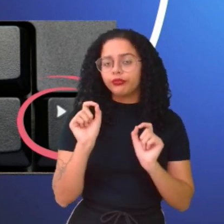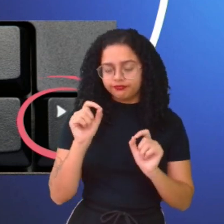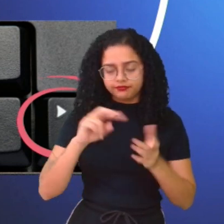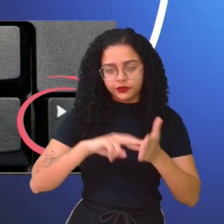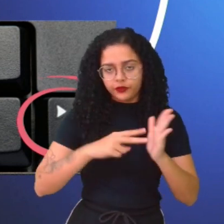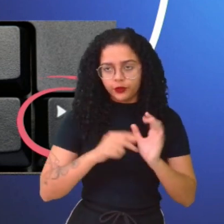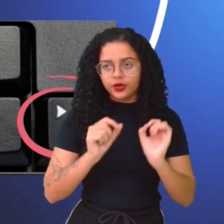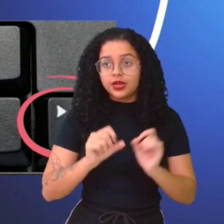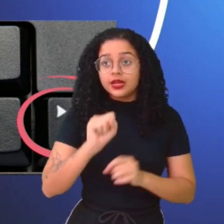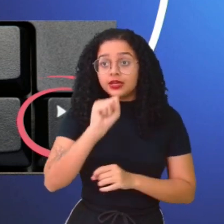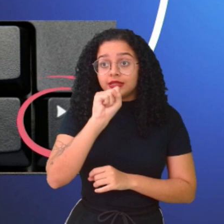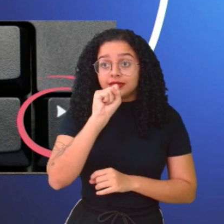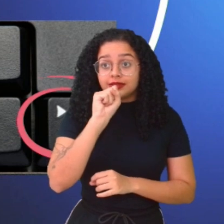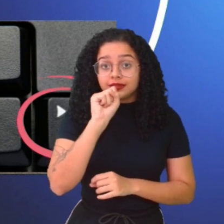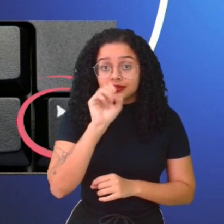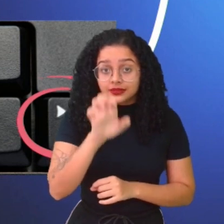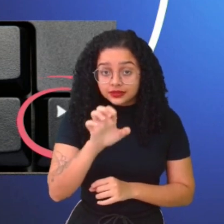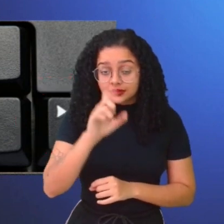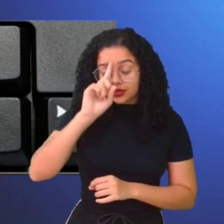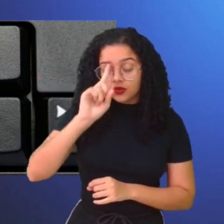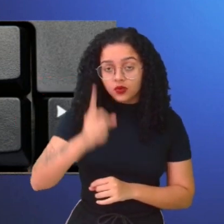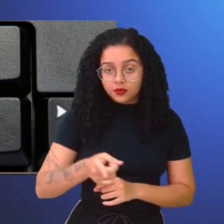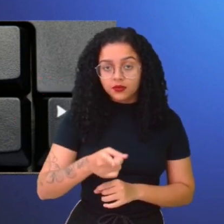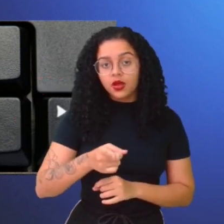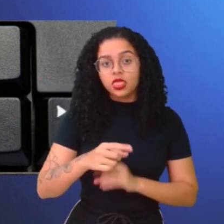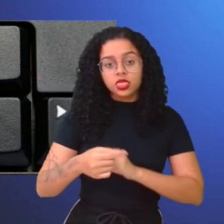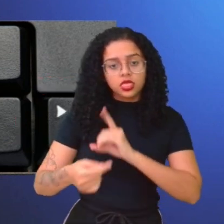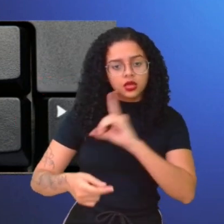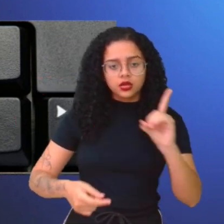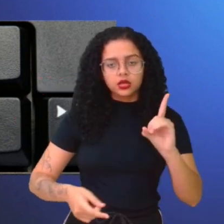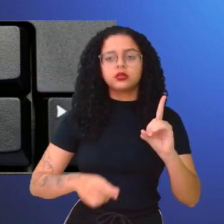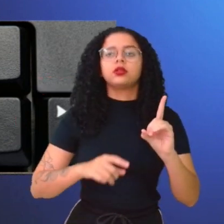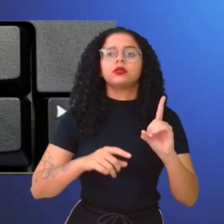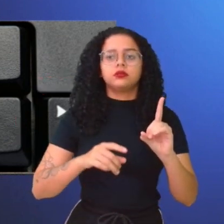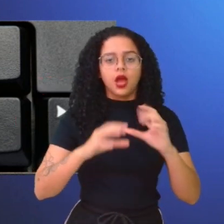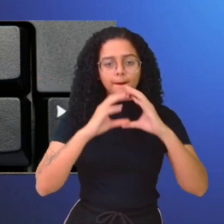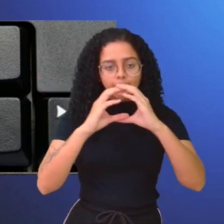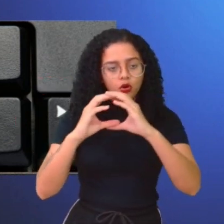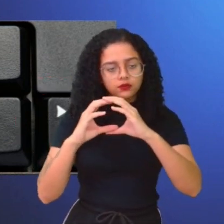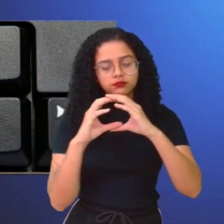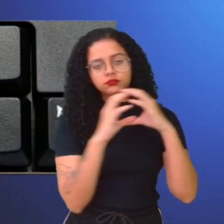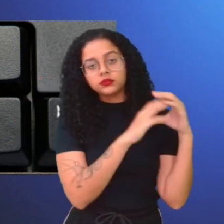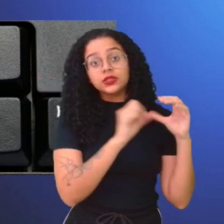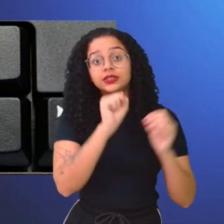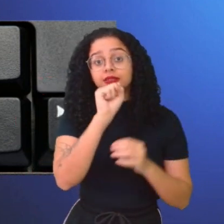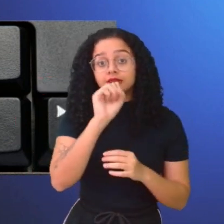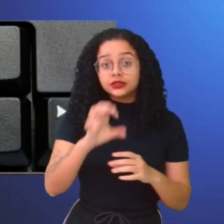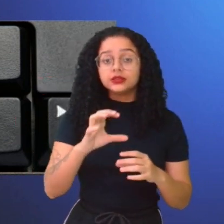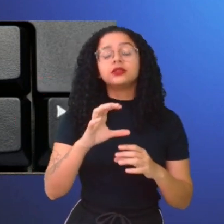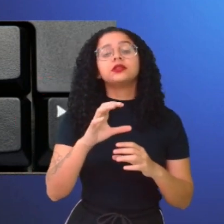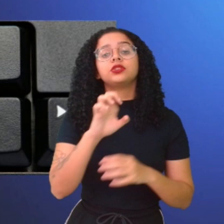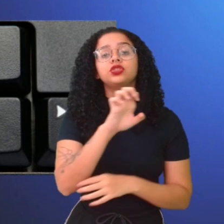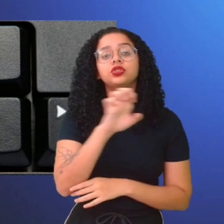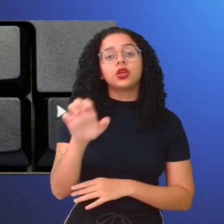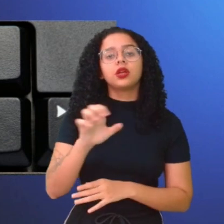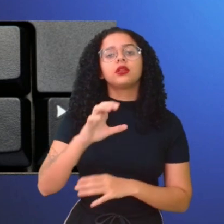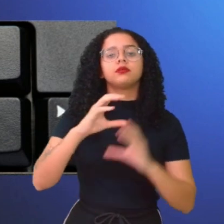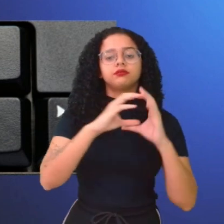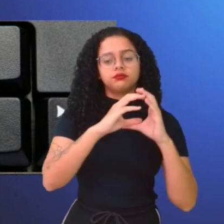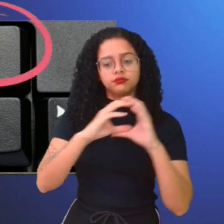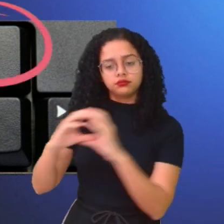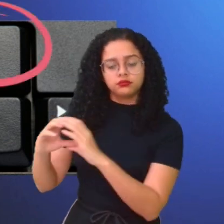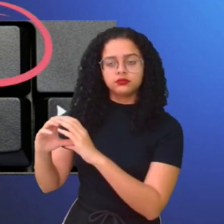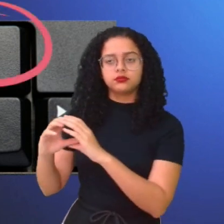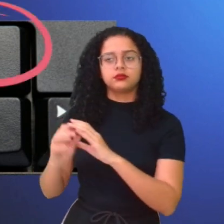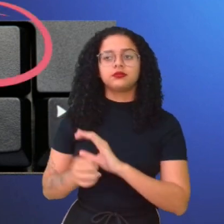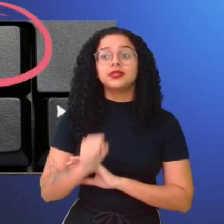for dado, joga a bolinha para a direita. A mesma coisa, se o comando para a esquerda for dado, vai para a